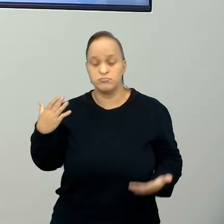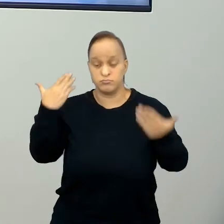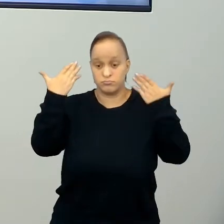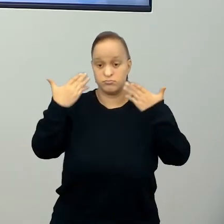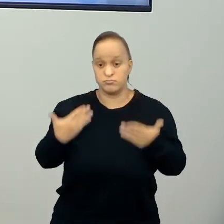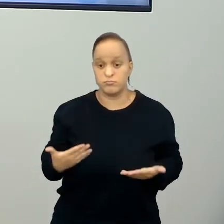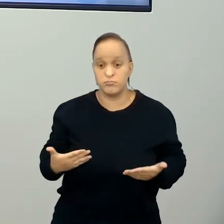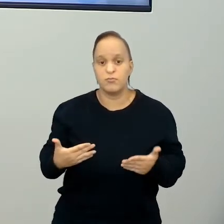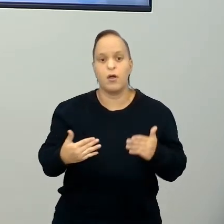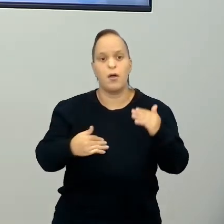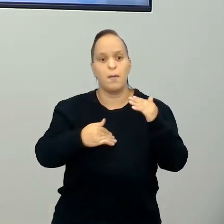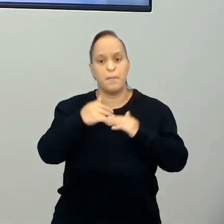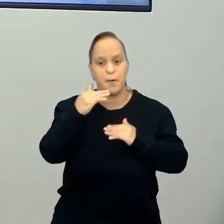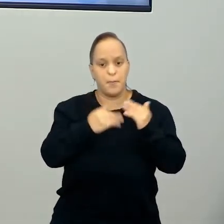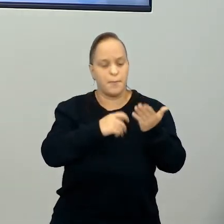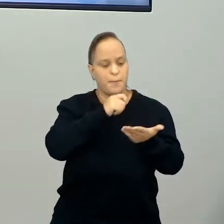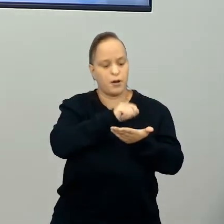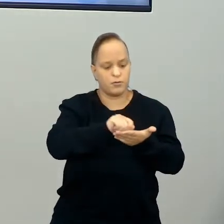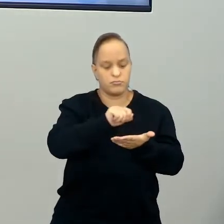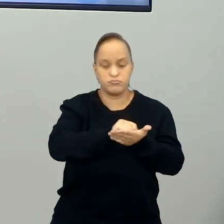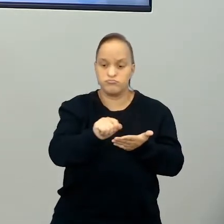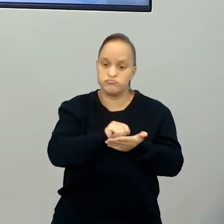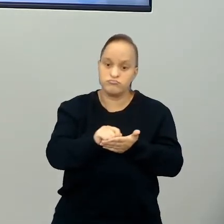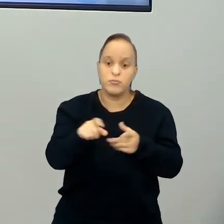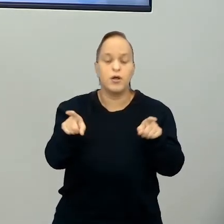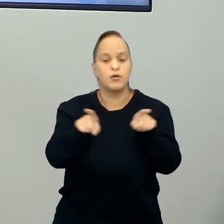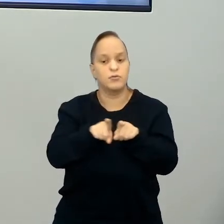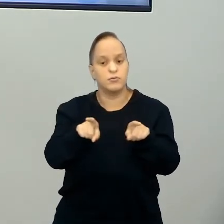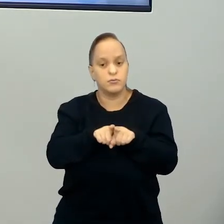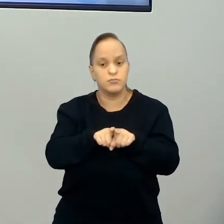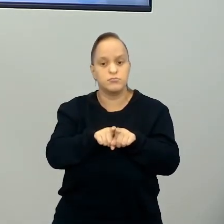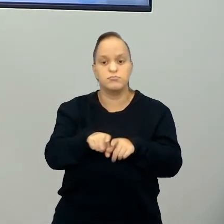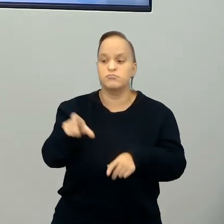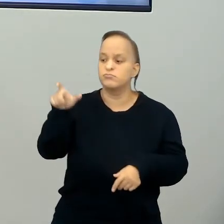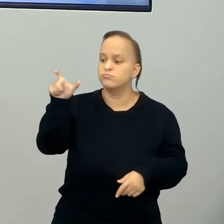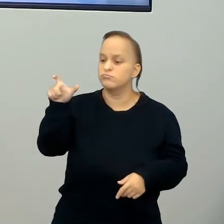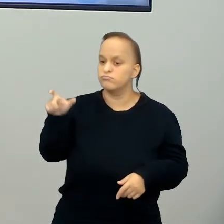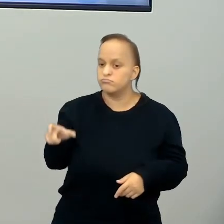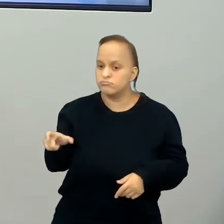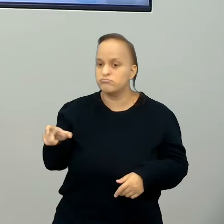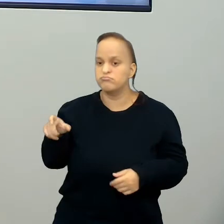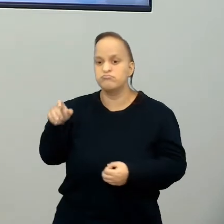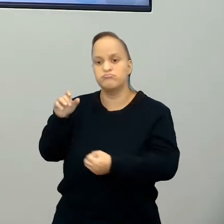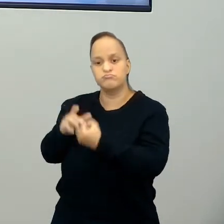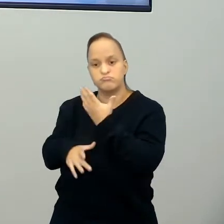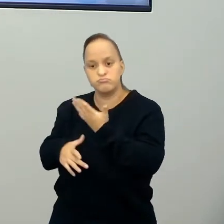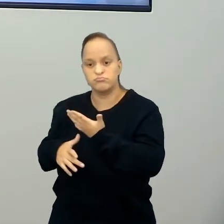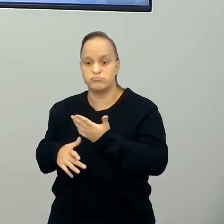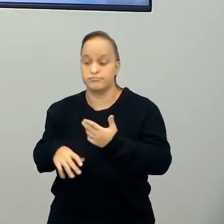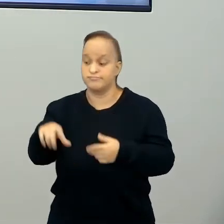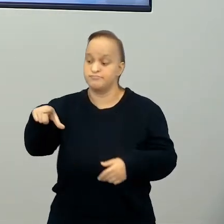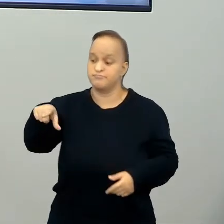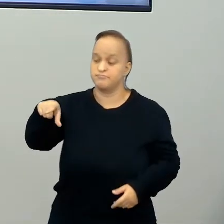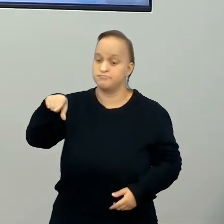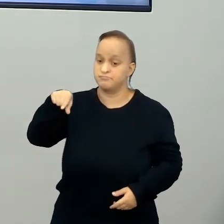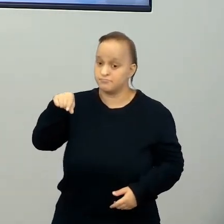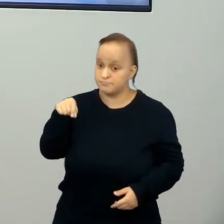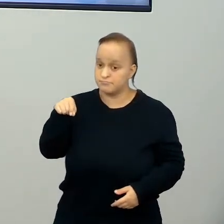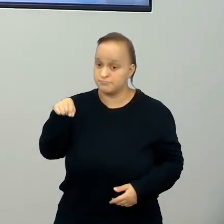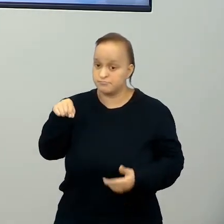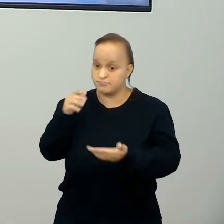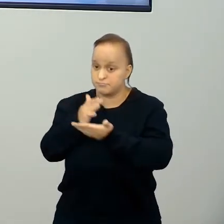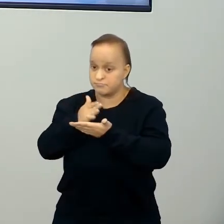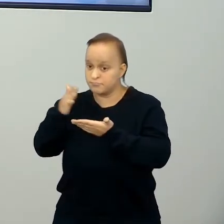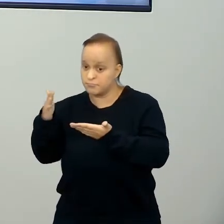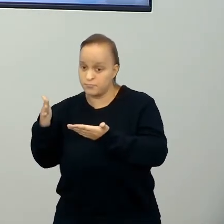personagens. Porque nós somos autores, porque parte disso é baseado nas nossas escolhas e nas nossas vivências, mas nós